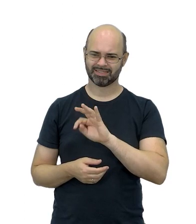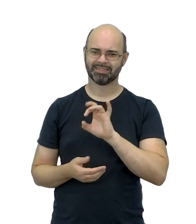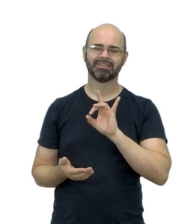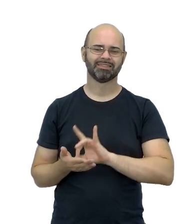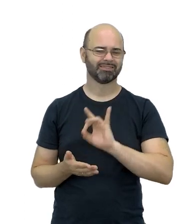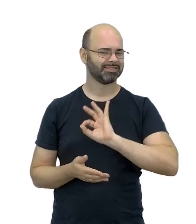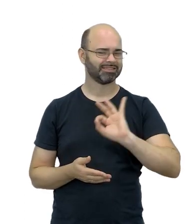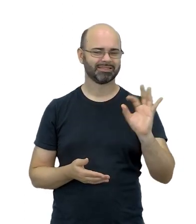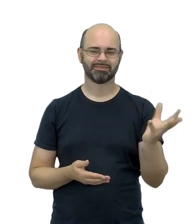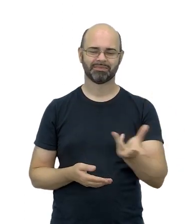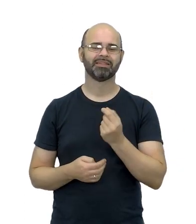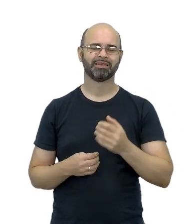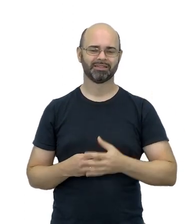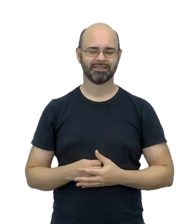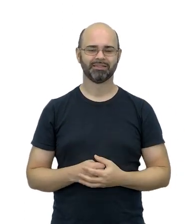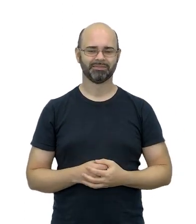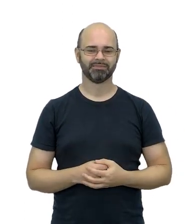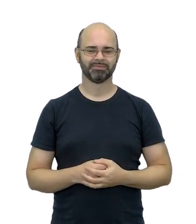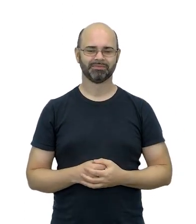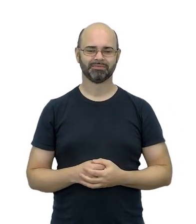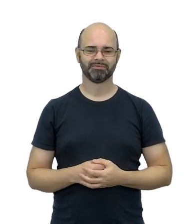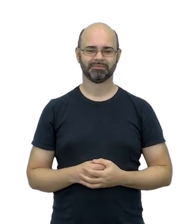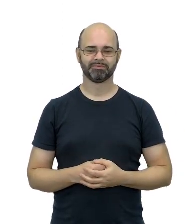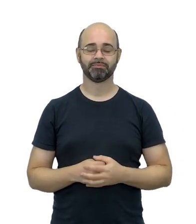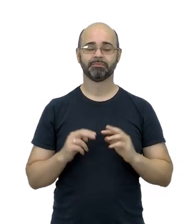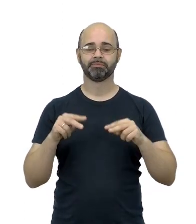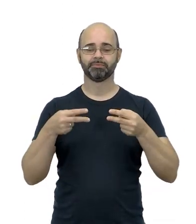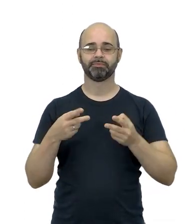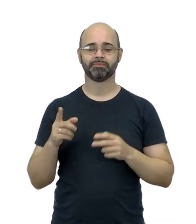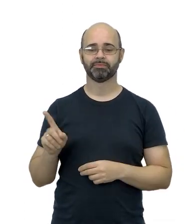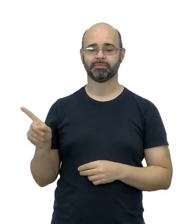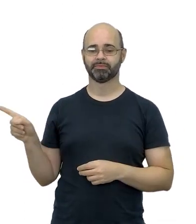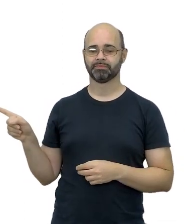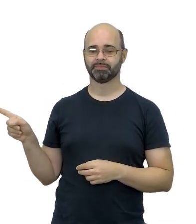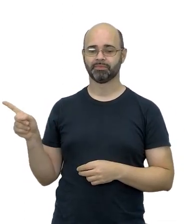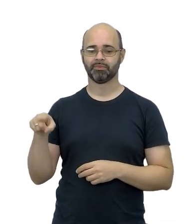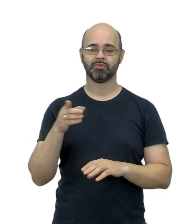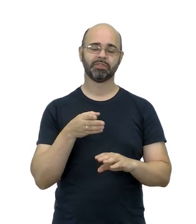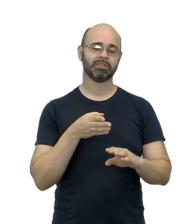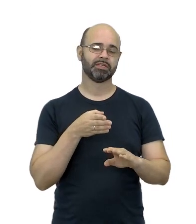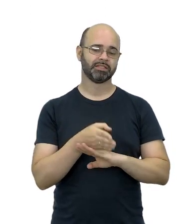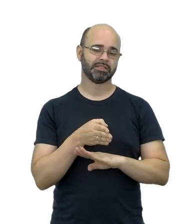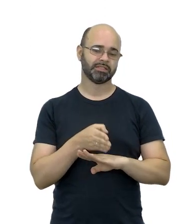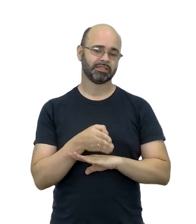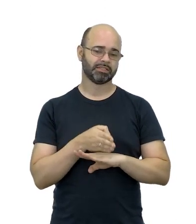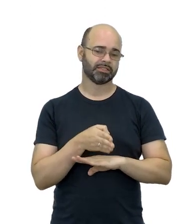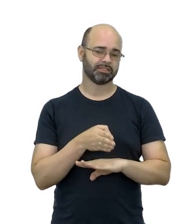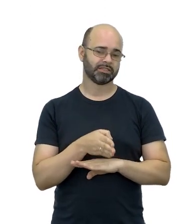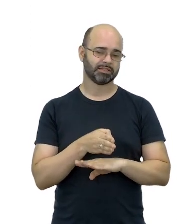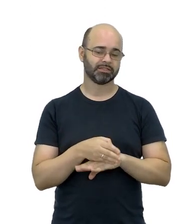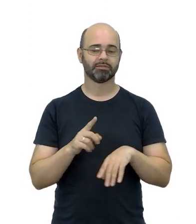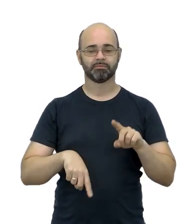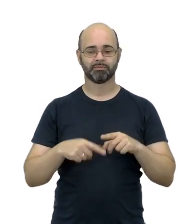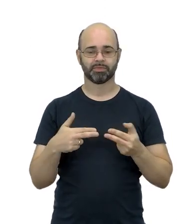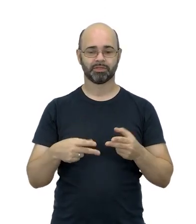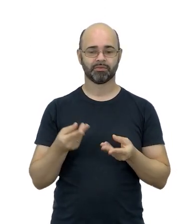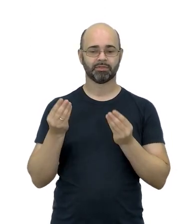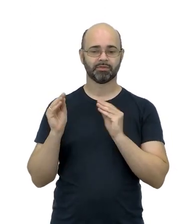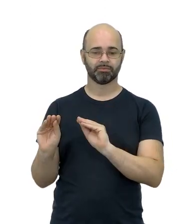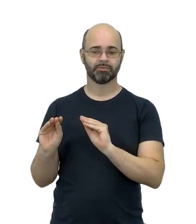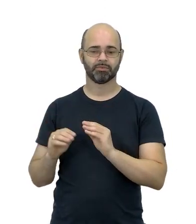rico. É. Esse link para vocês poderem ter acesso e postarem ali o material,